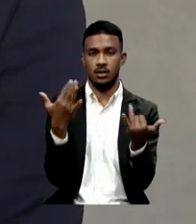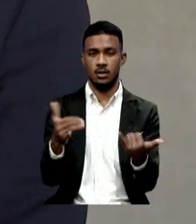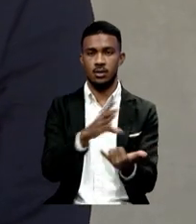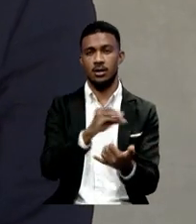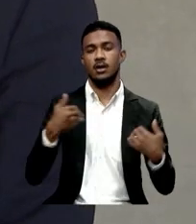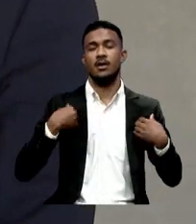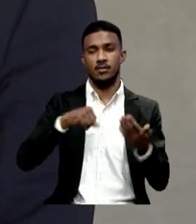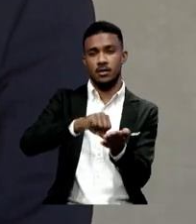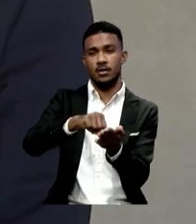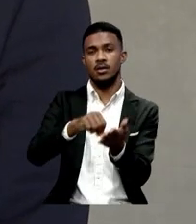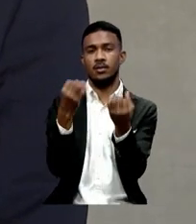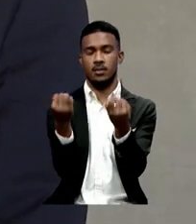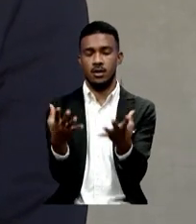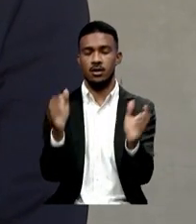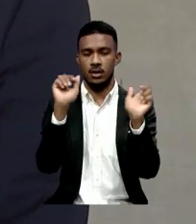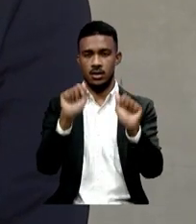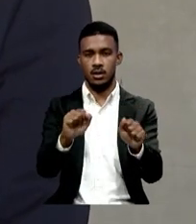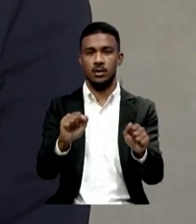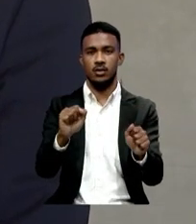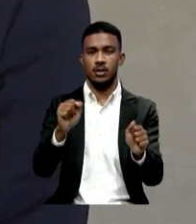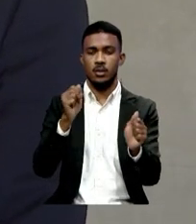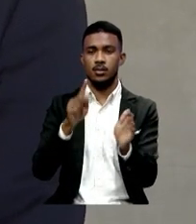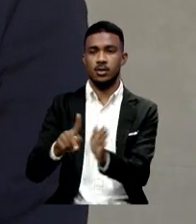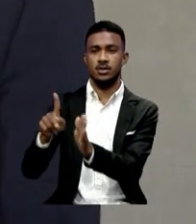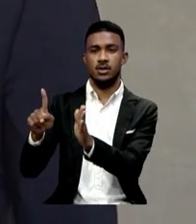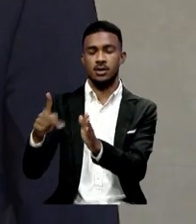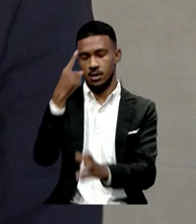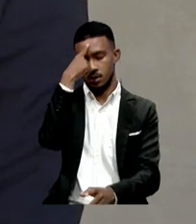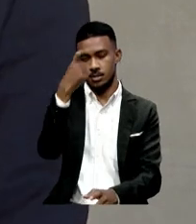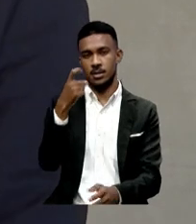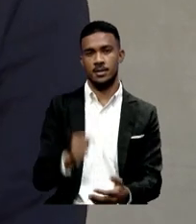pedidos Lubukida para tu processa, também é.